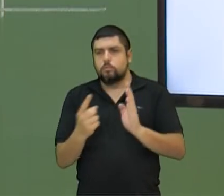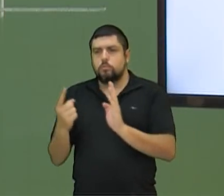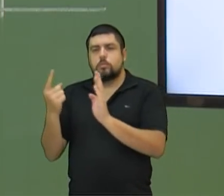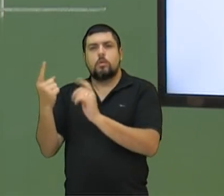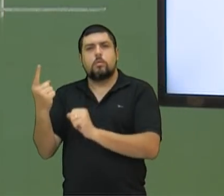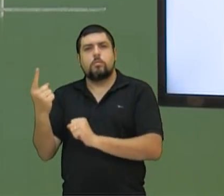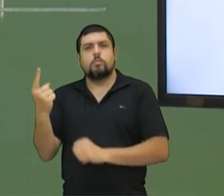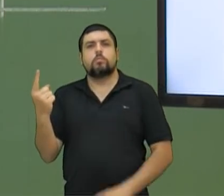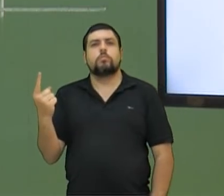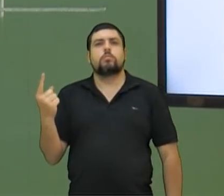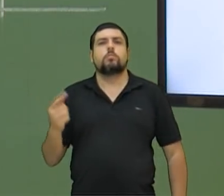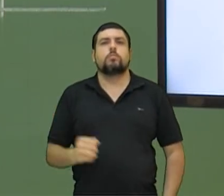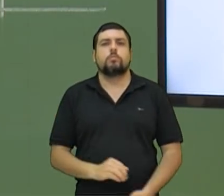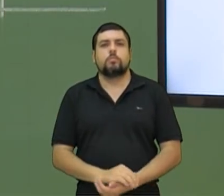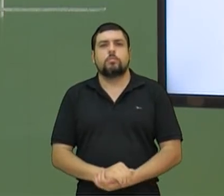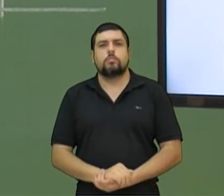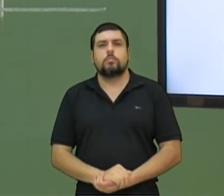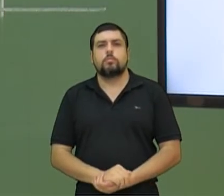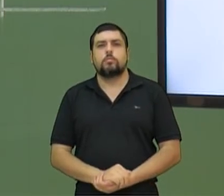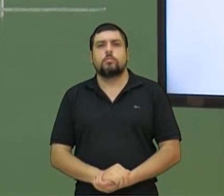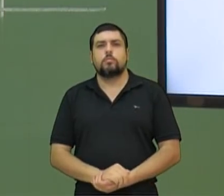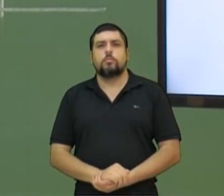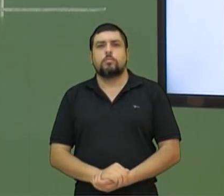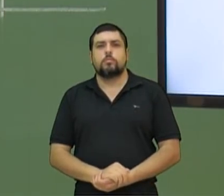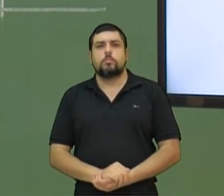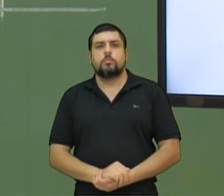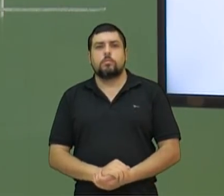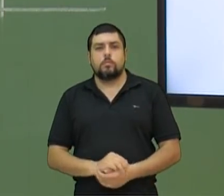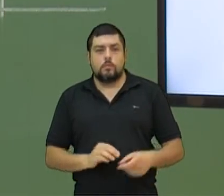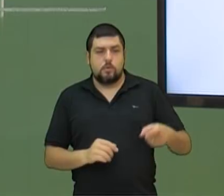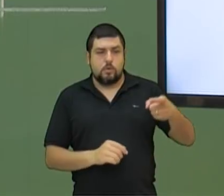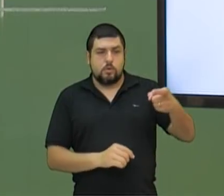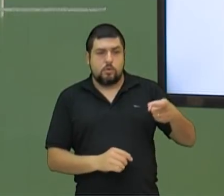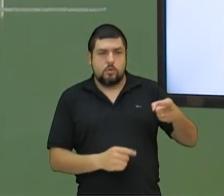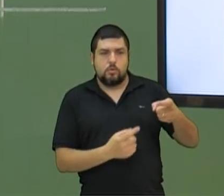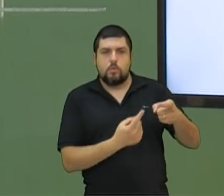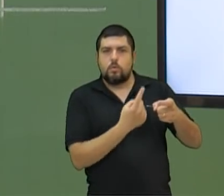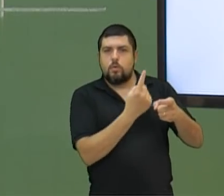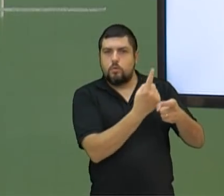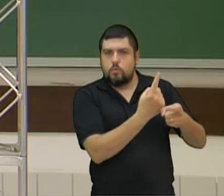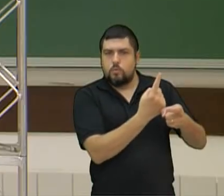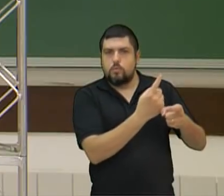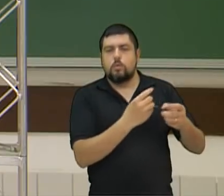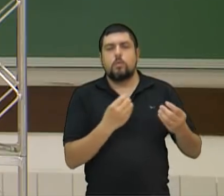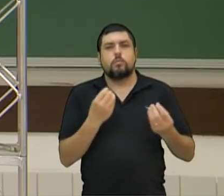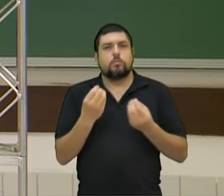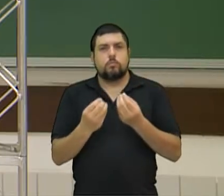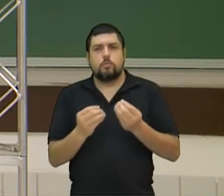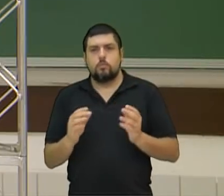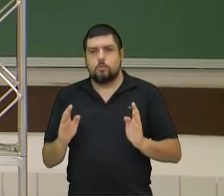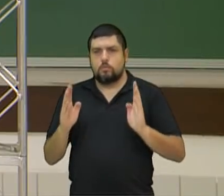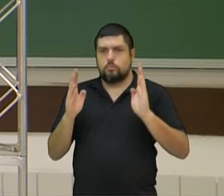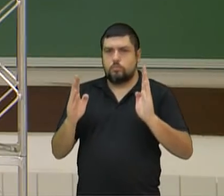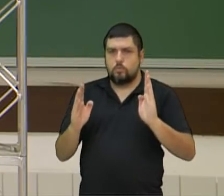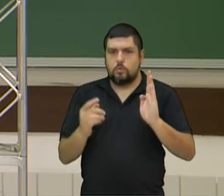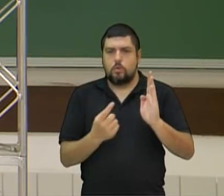1. E o último aqui, para x igual a 1, eu vou ter módulo de 1 mais